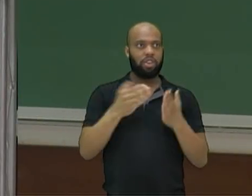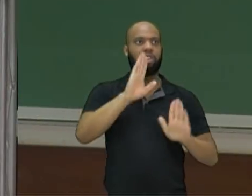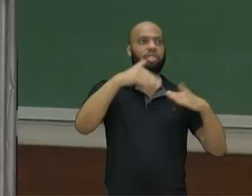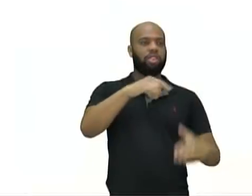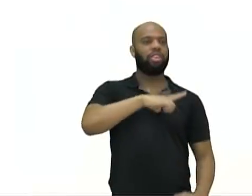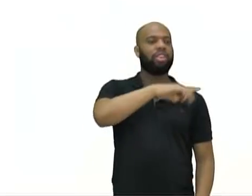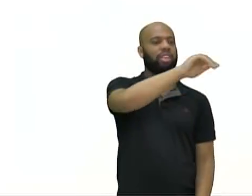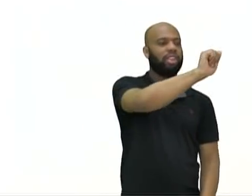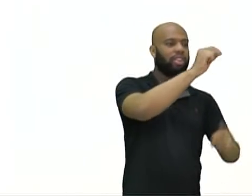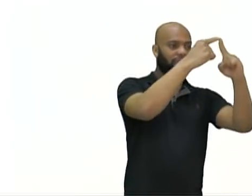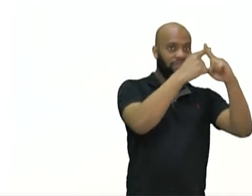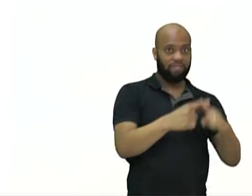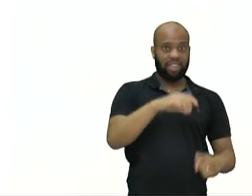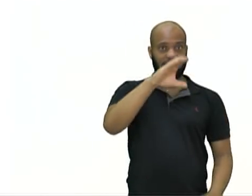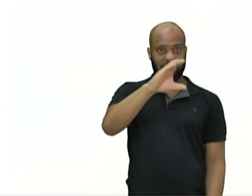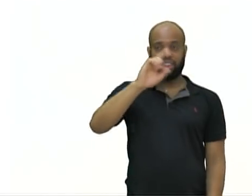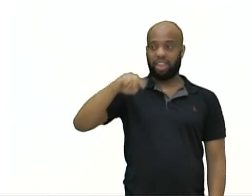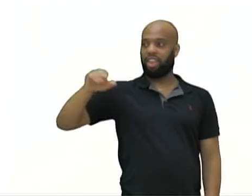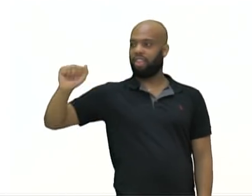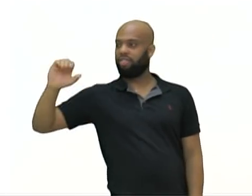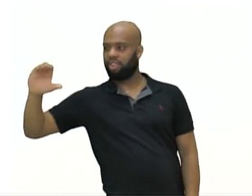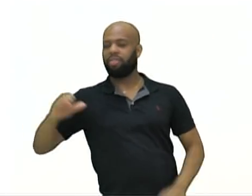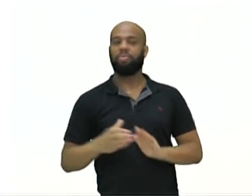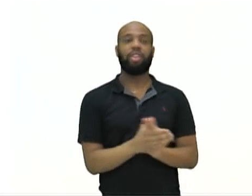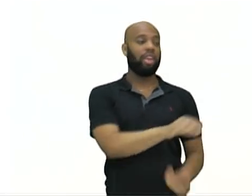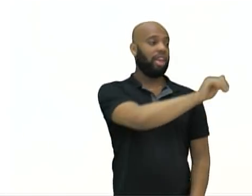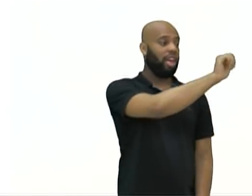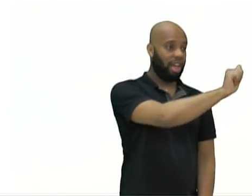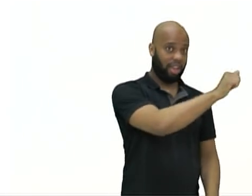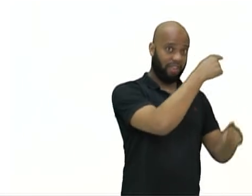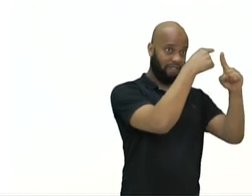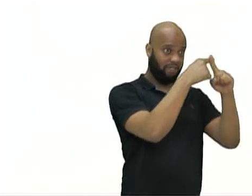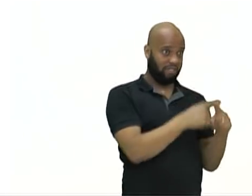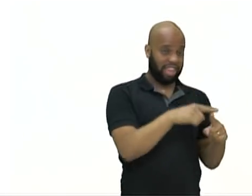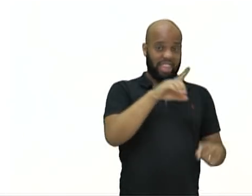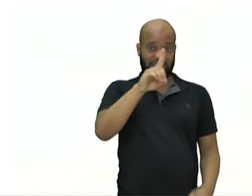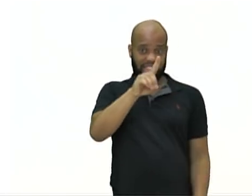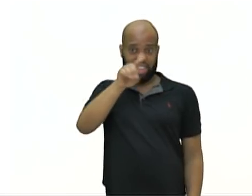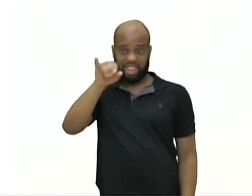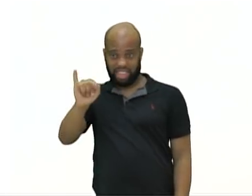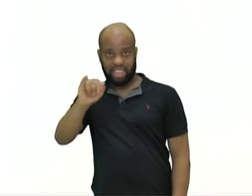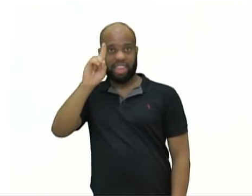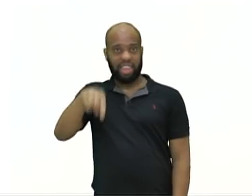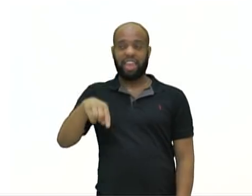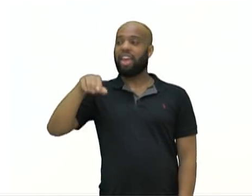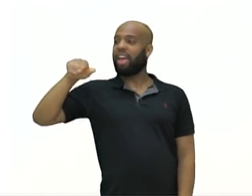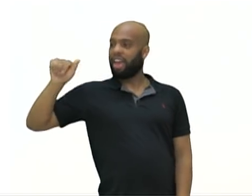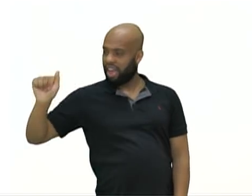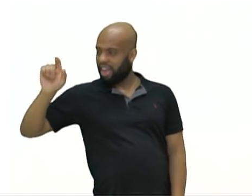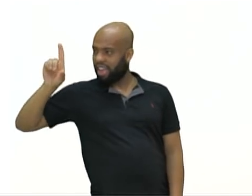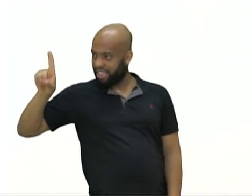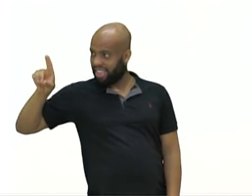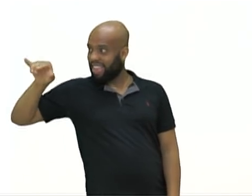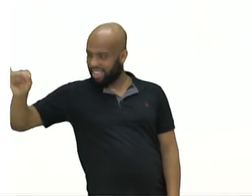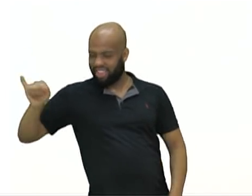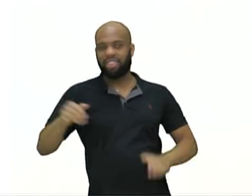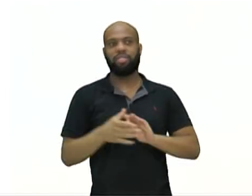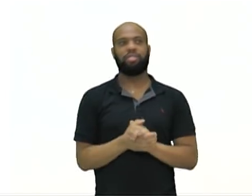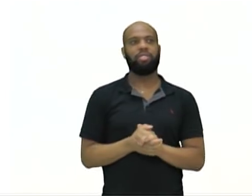vezes C fica AC. A vezes DI fica